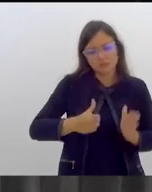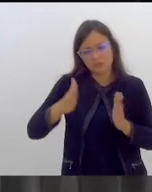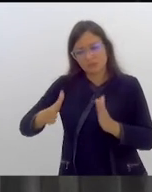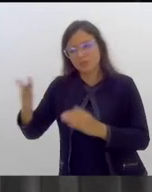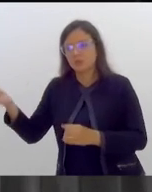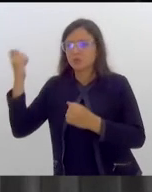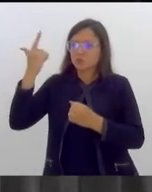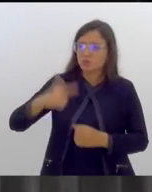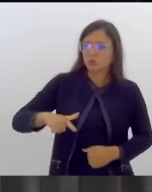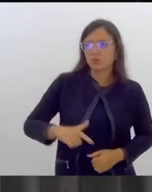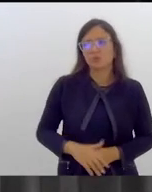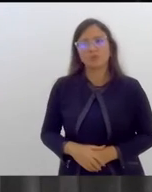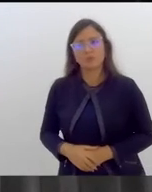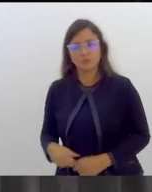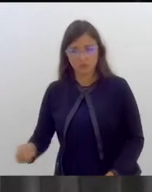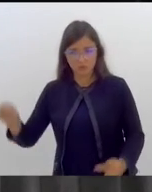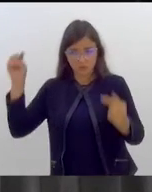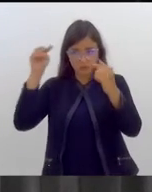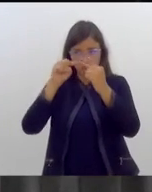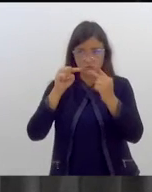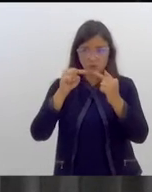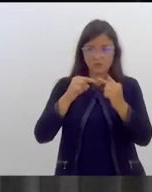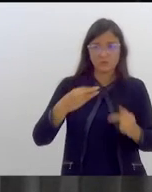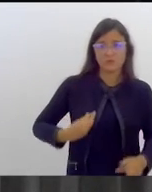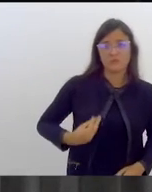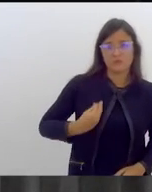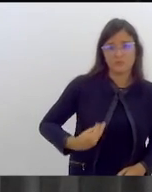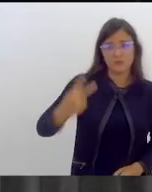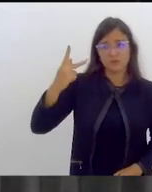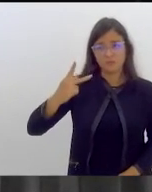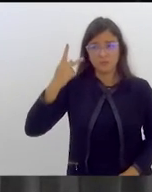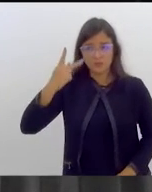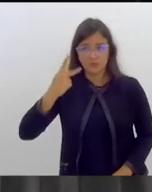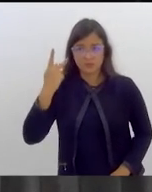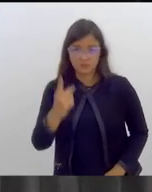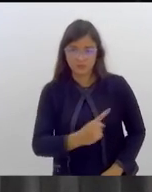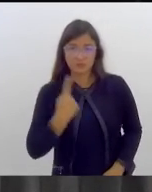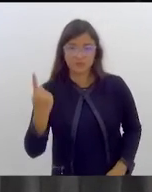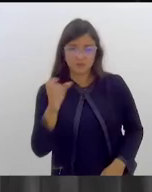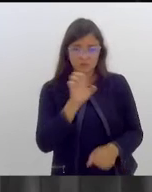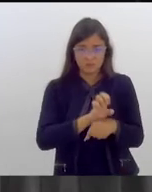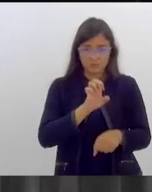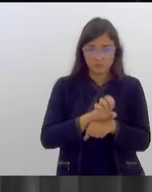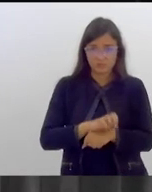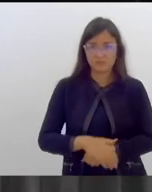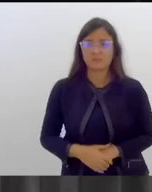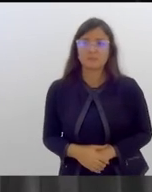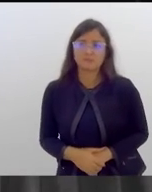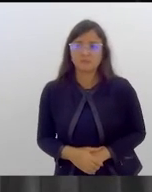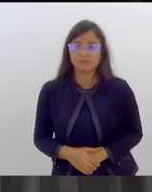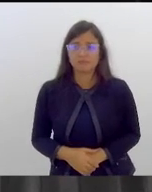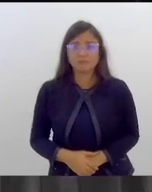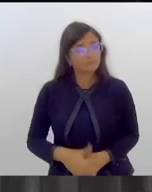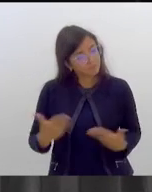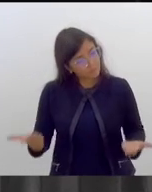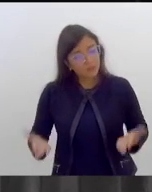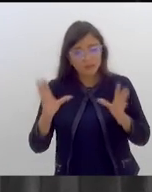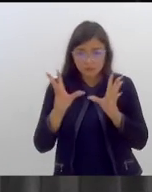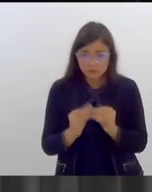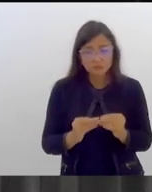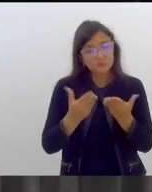daquilo que diz respeito à vida política do nosso Estado é isso que a gente tem